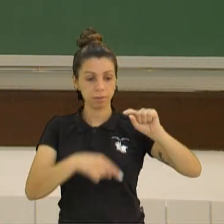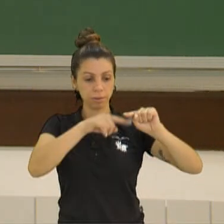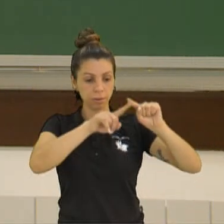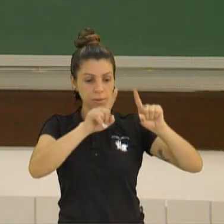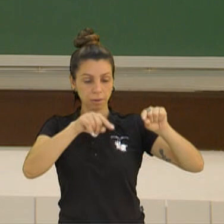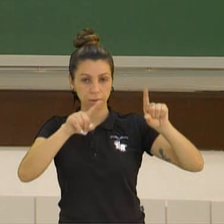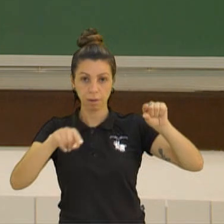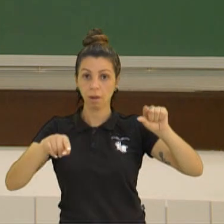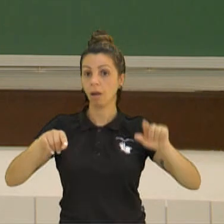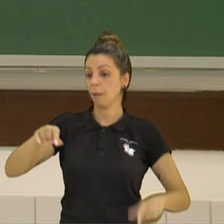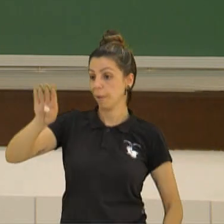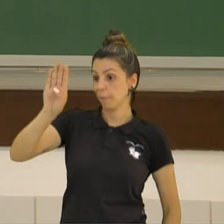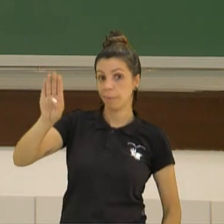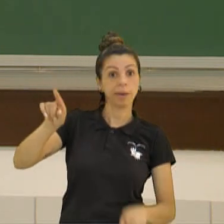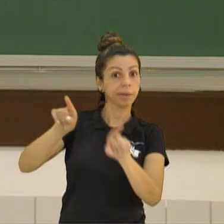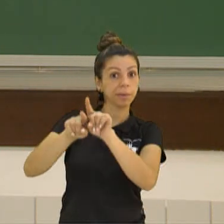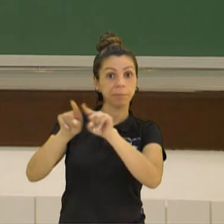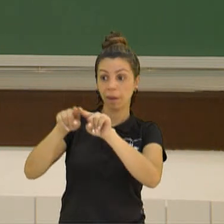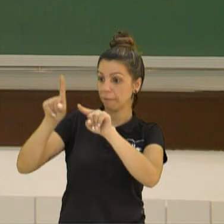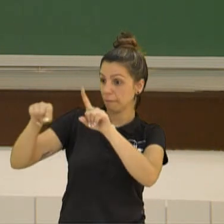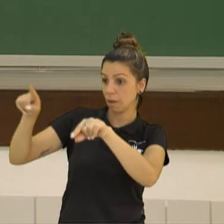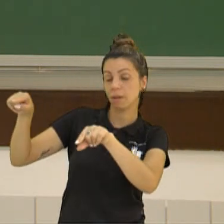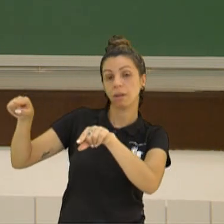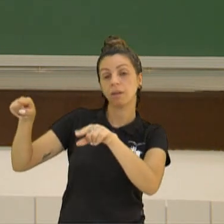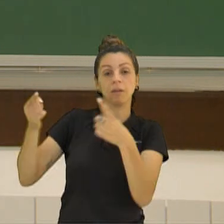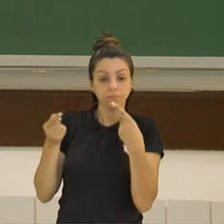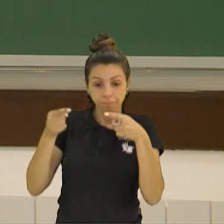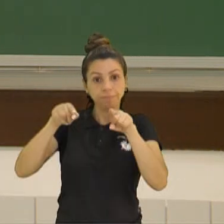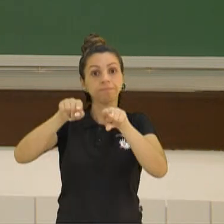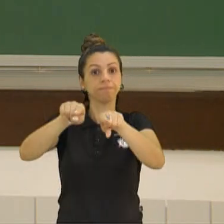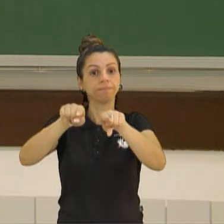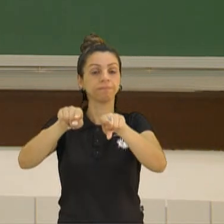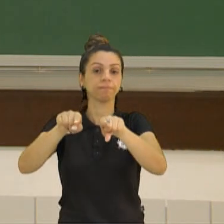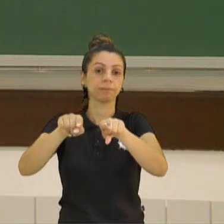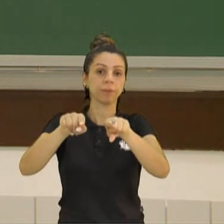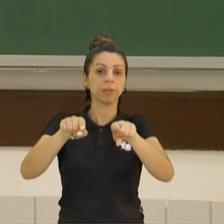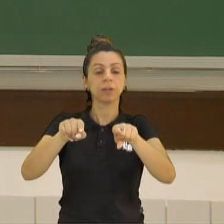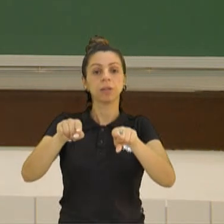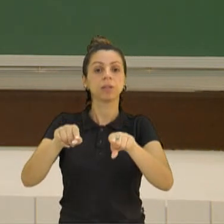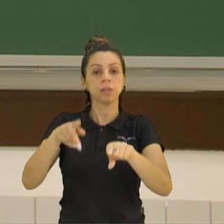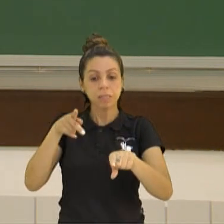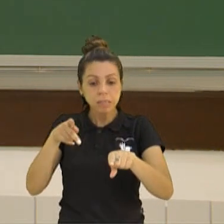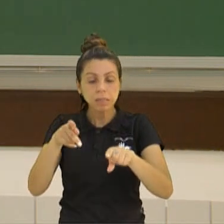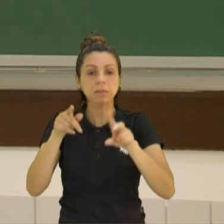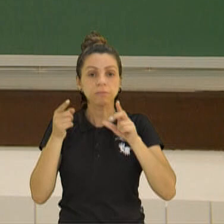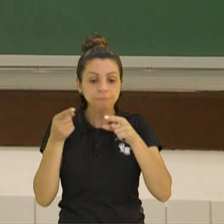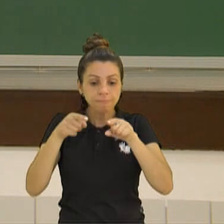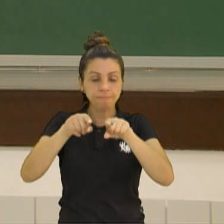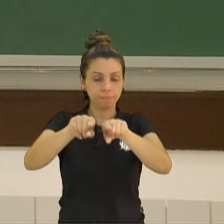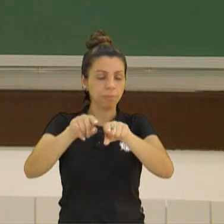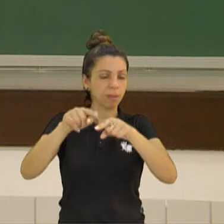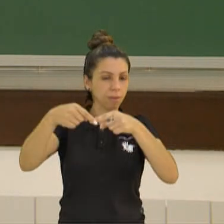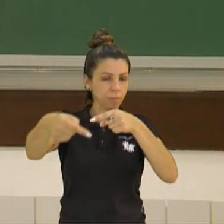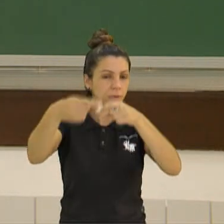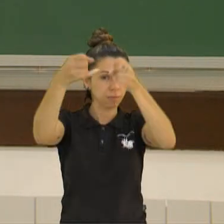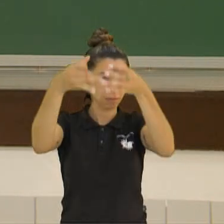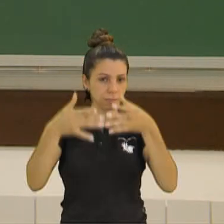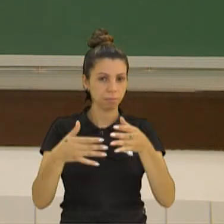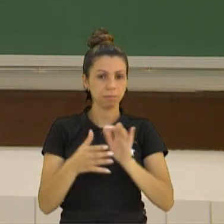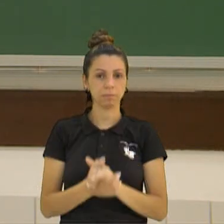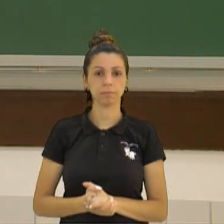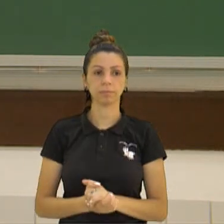a grandeza B também vai variar. Aleatoriamente? Não, seguindo um certo padrão. Tá? Nós já vamos falar mais sobre isso.